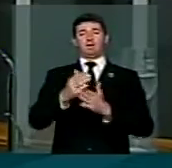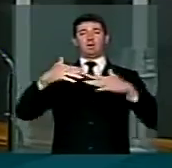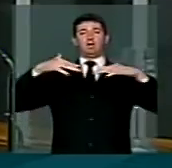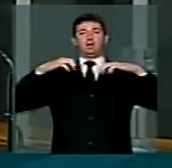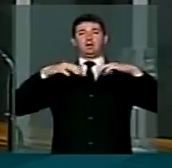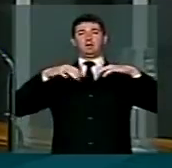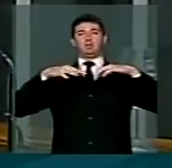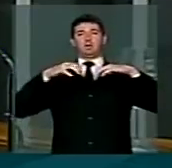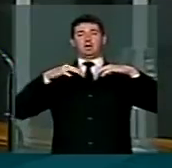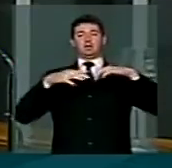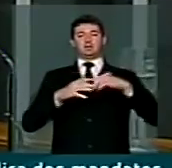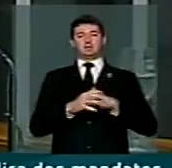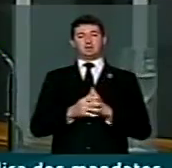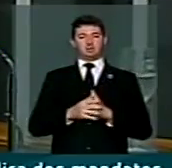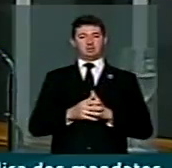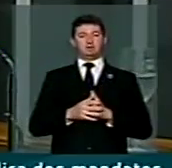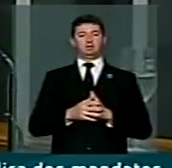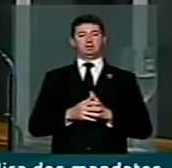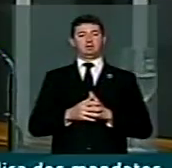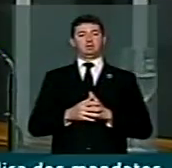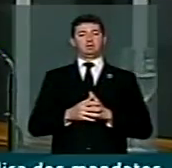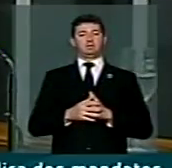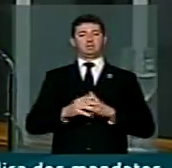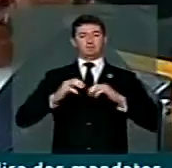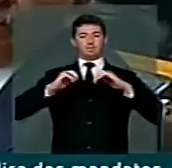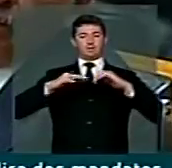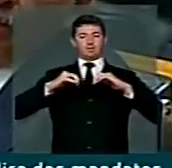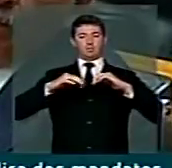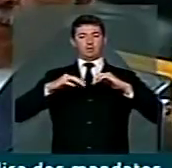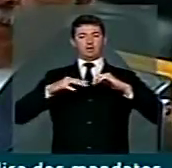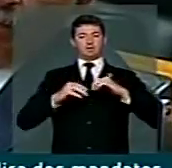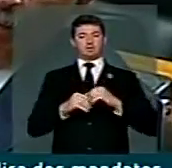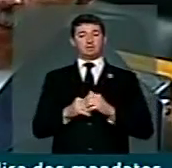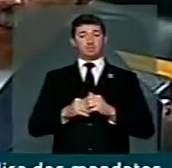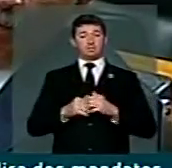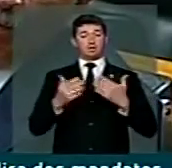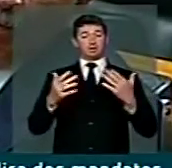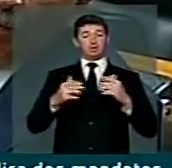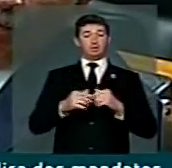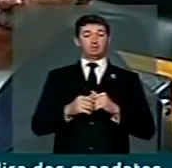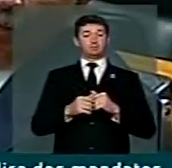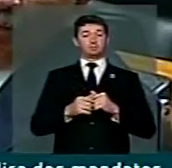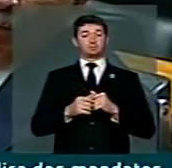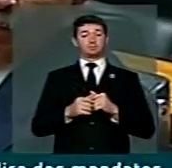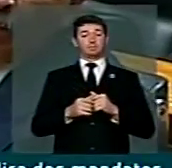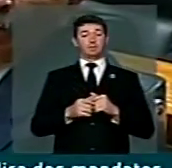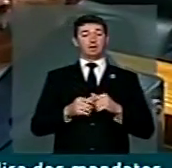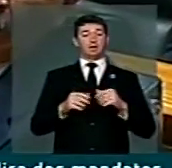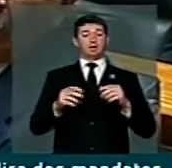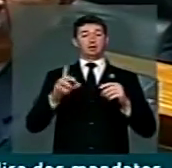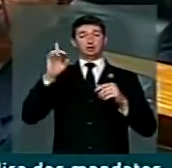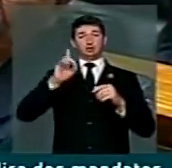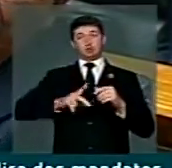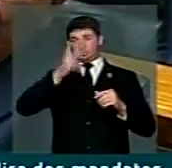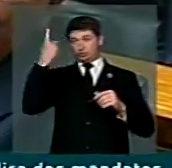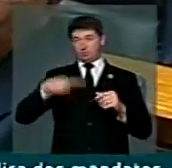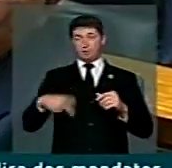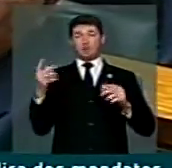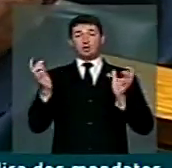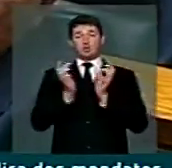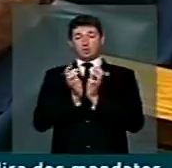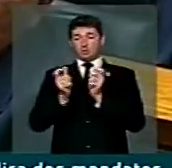democracia. Instituída no âmbito da Comissão de Direitos Humanos e Minorias da Câmara dos